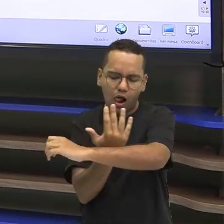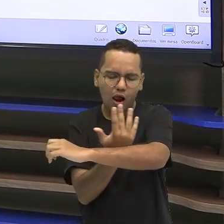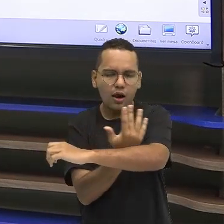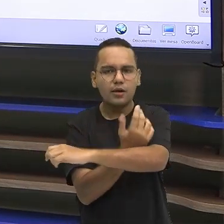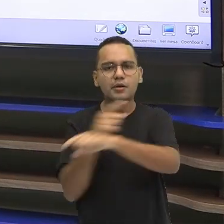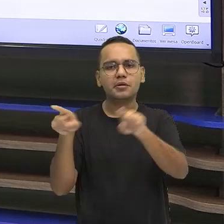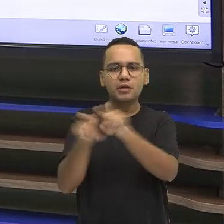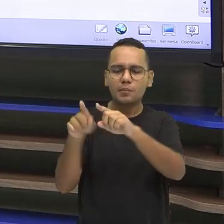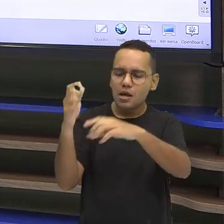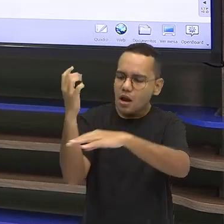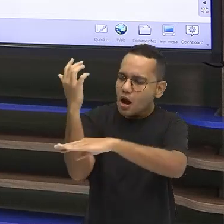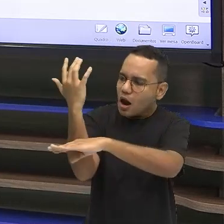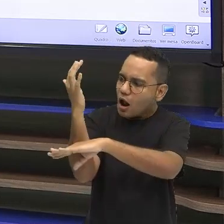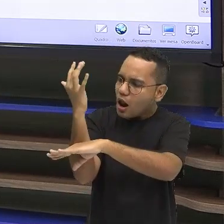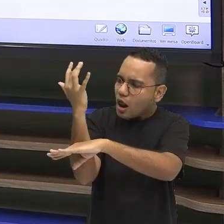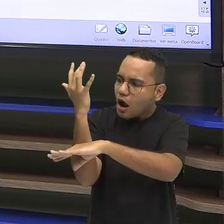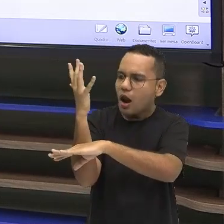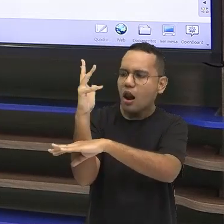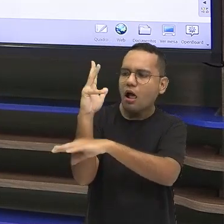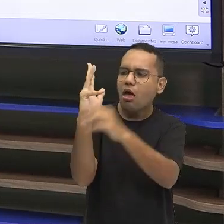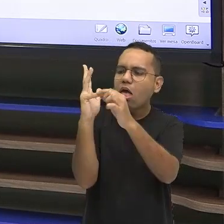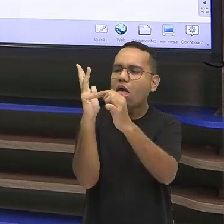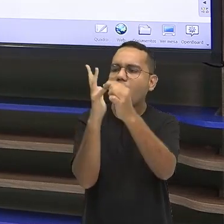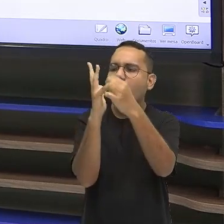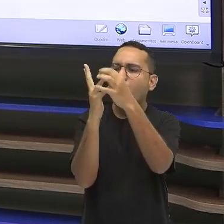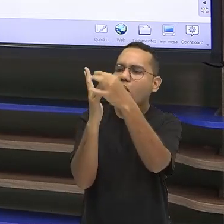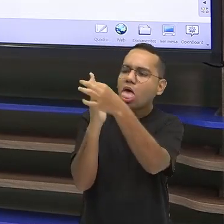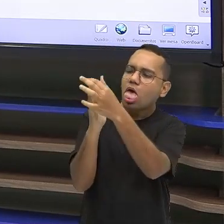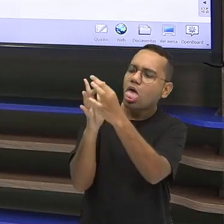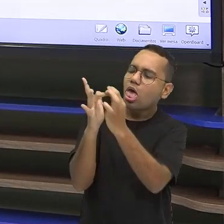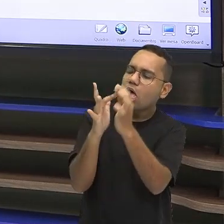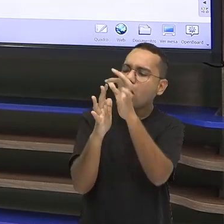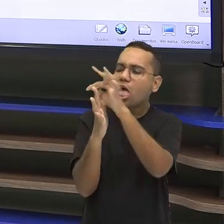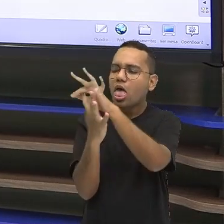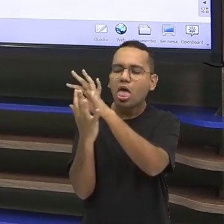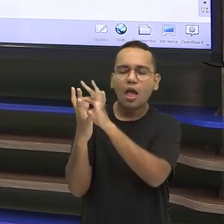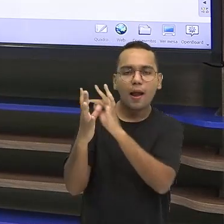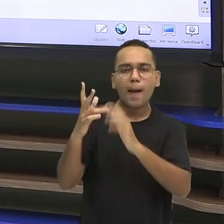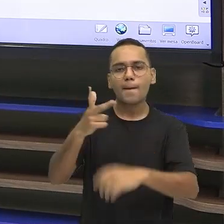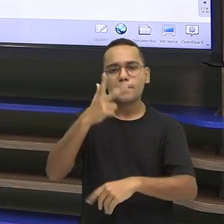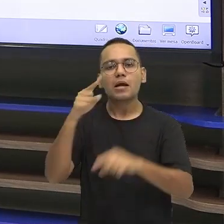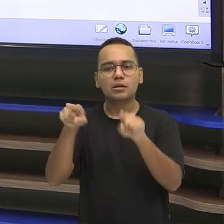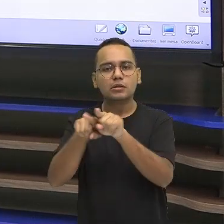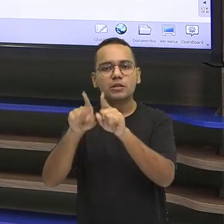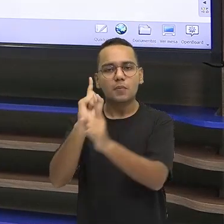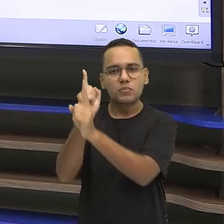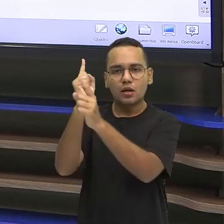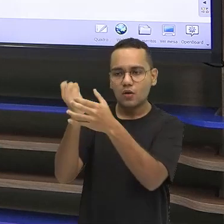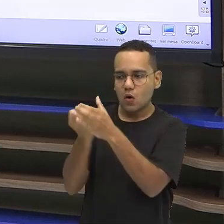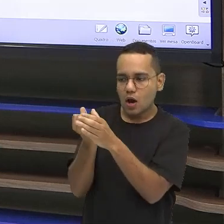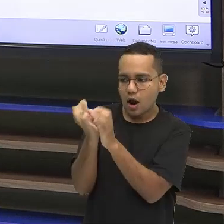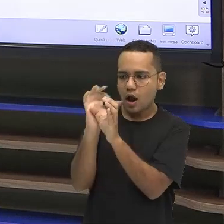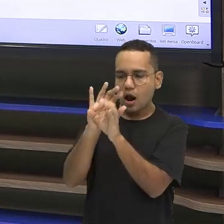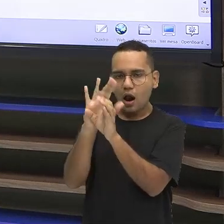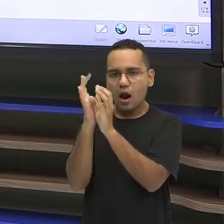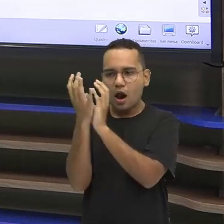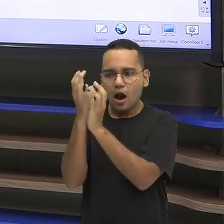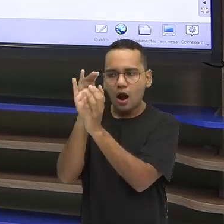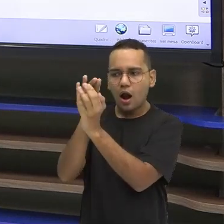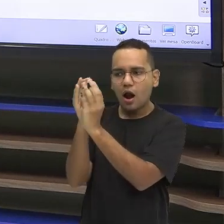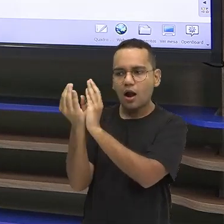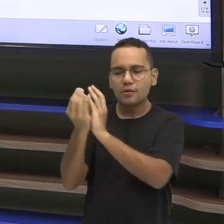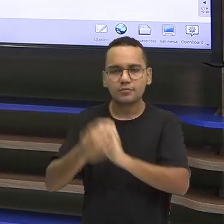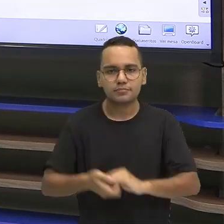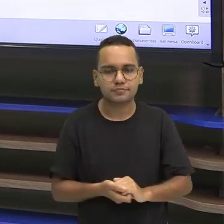árvores, a gente tem ali as árvores com galhos retorcidos, encontramos arbustos também nesse ambiente, tá?